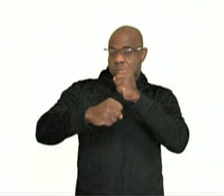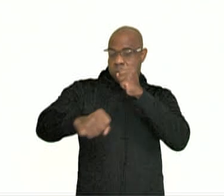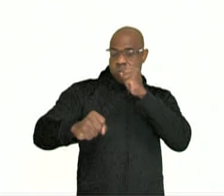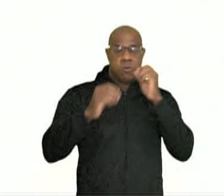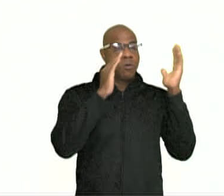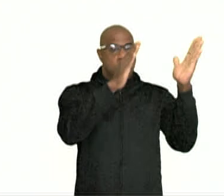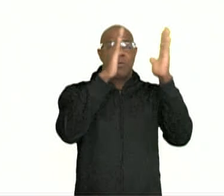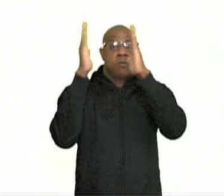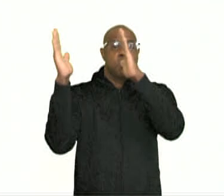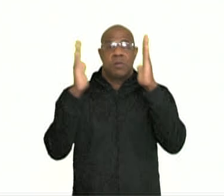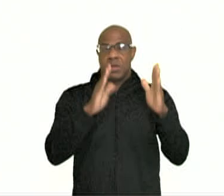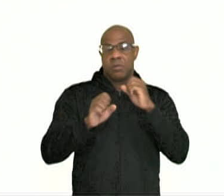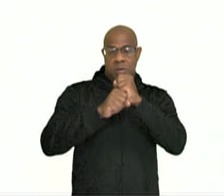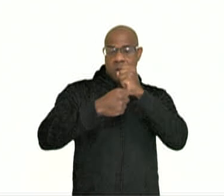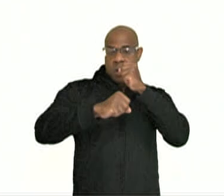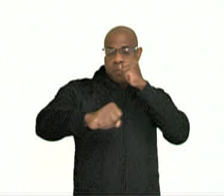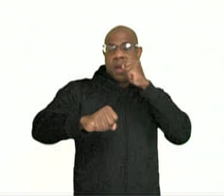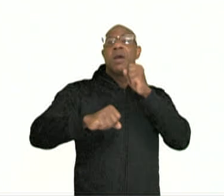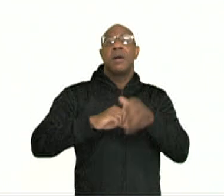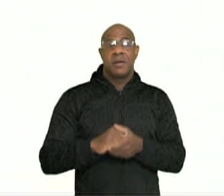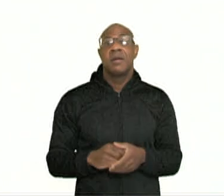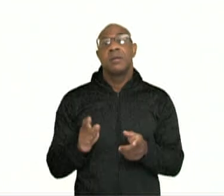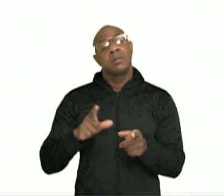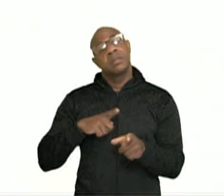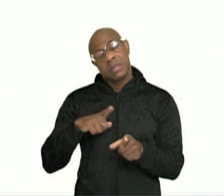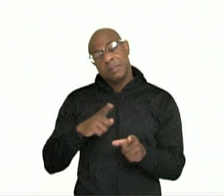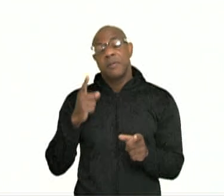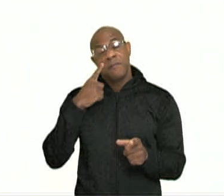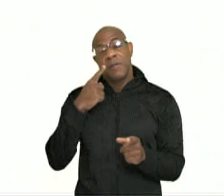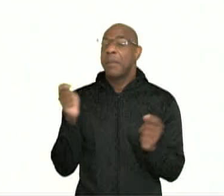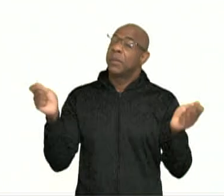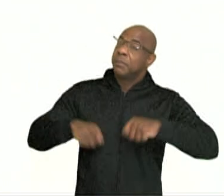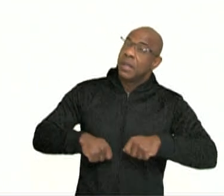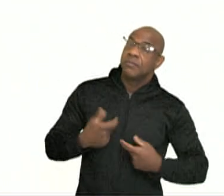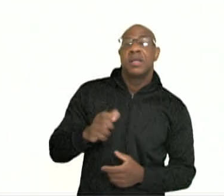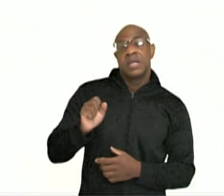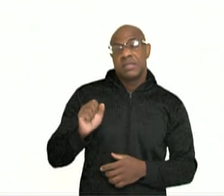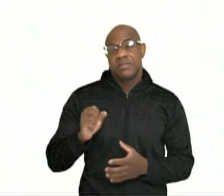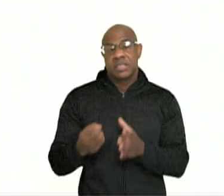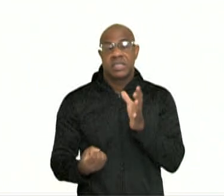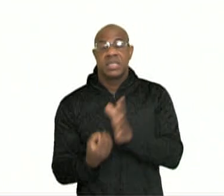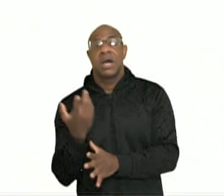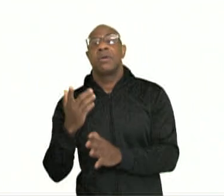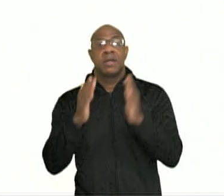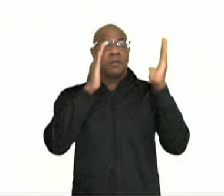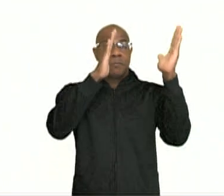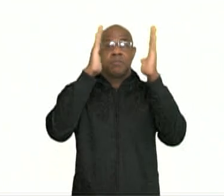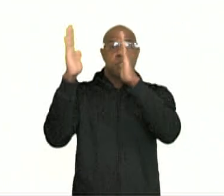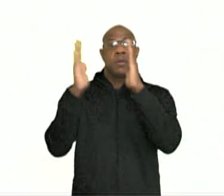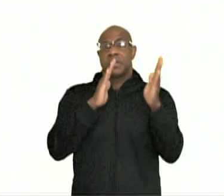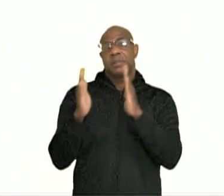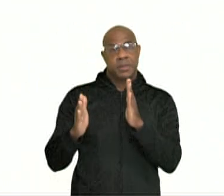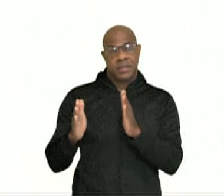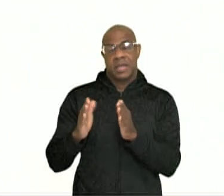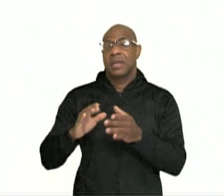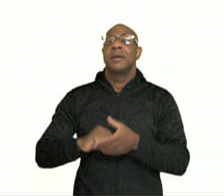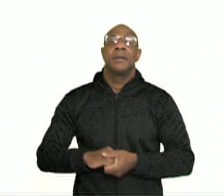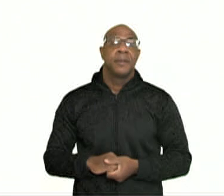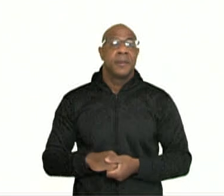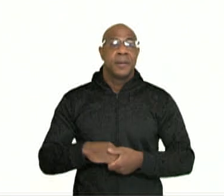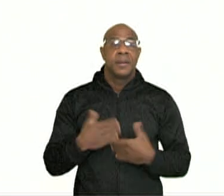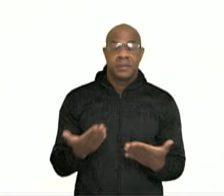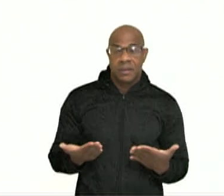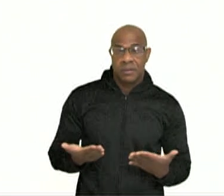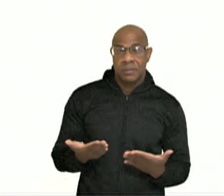cogitando a possibilidade de criar uma biblioteca comunitária para eles e suas famílias. Com o tempo,